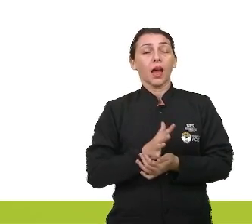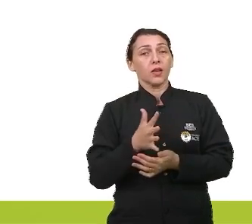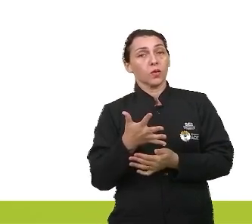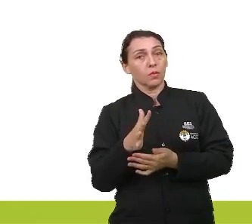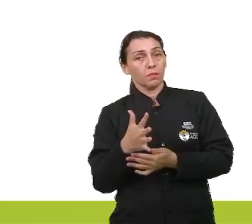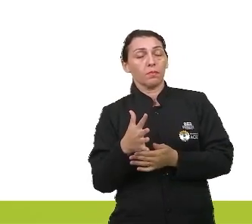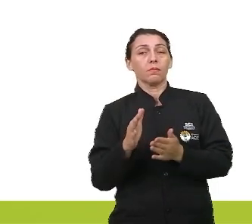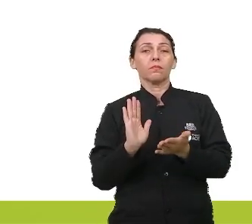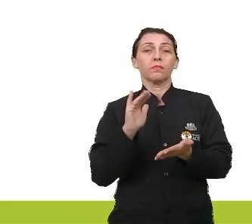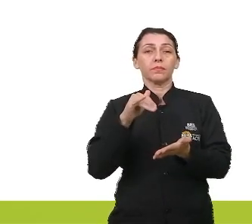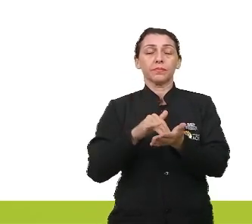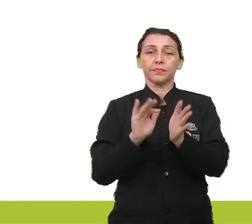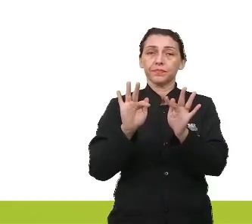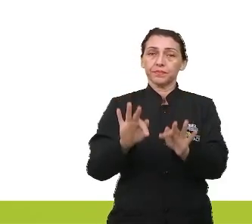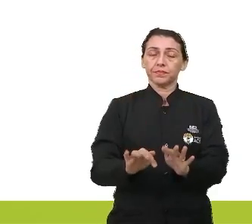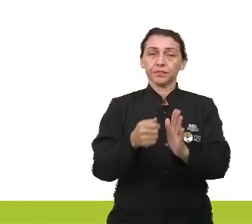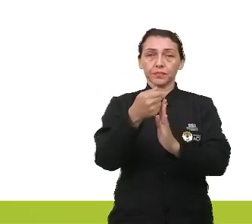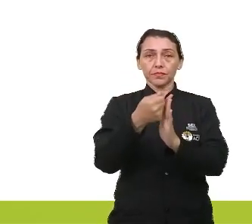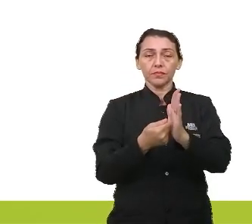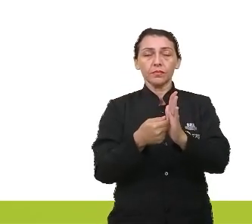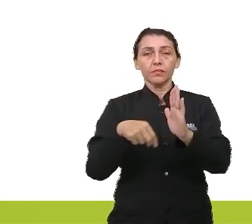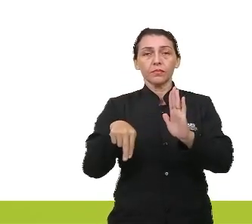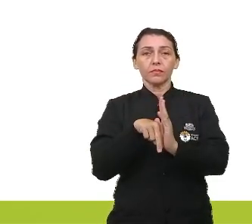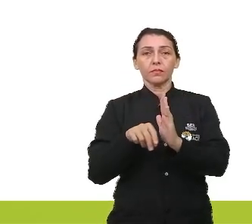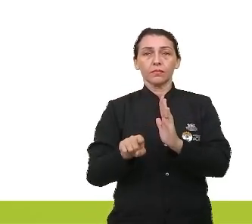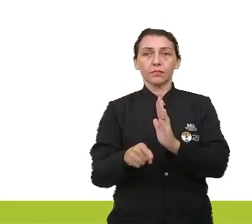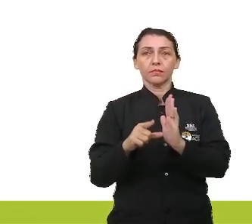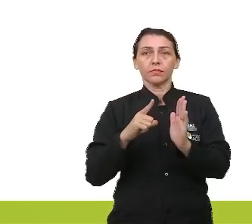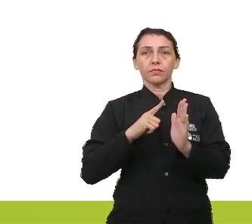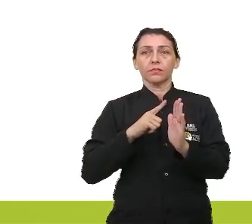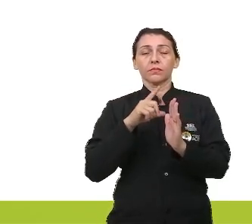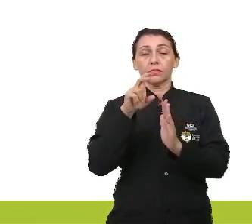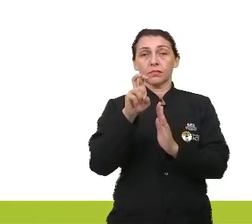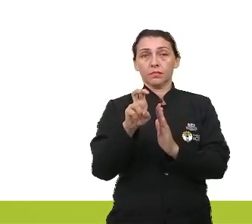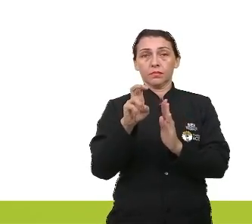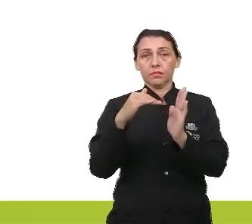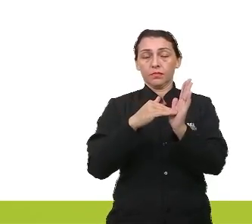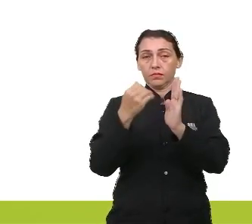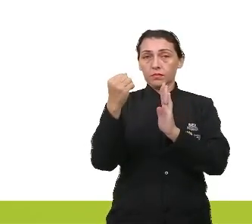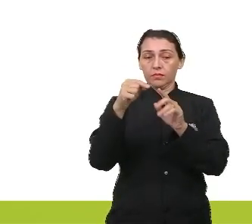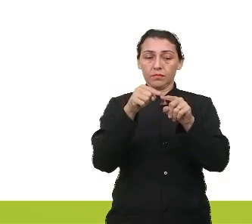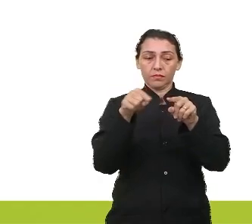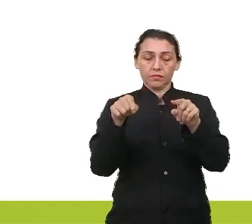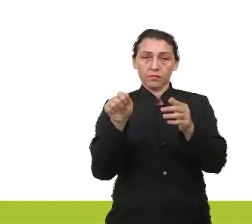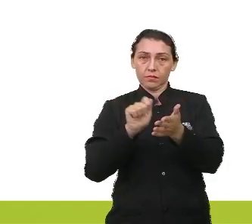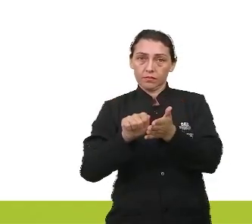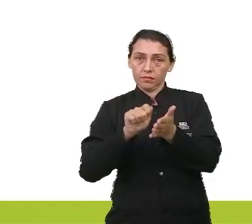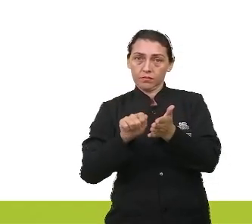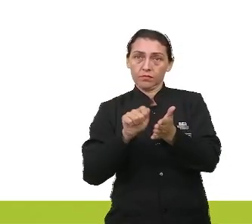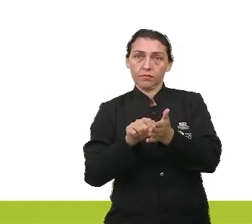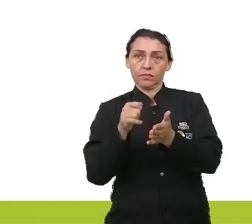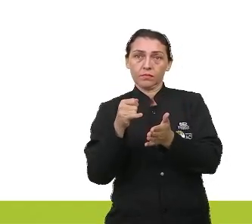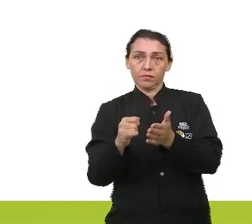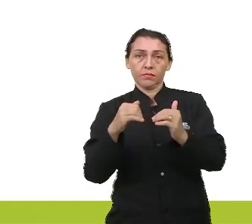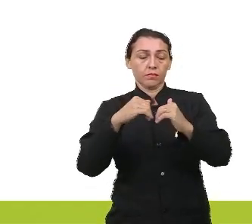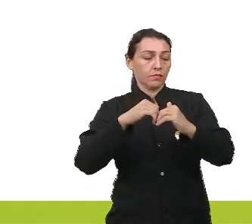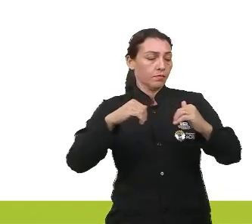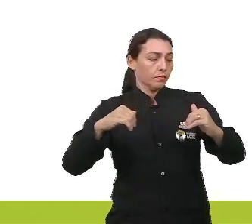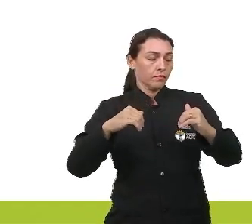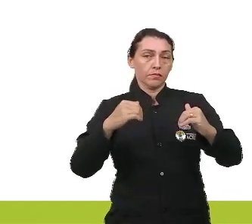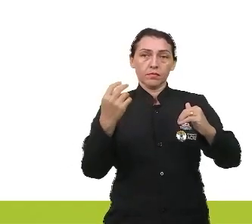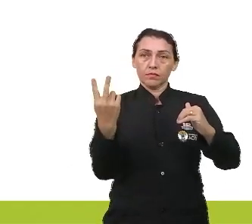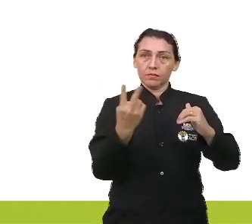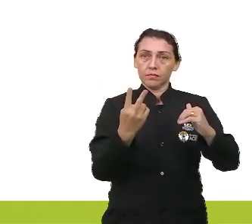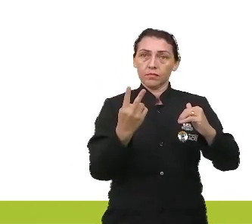pessoal, a conclusão das redações de nota 1000, elas têm entre 5 a 8 linhas e se dividem